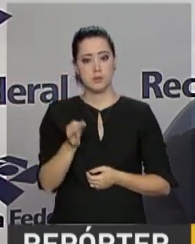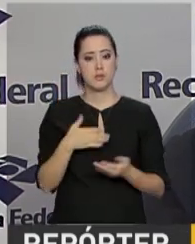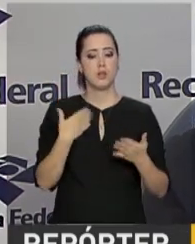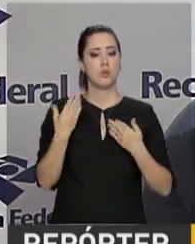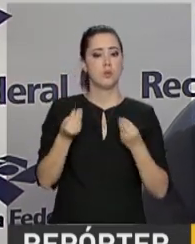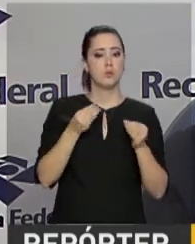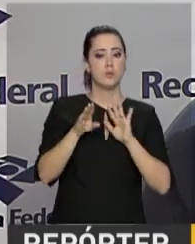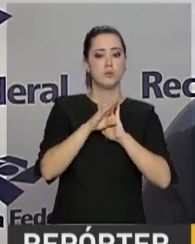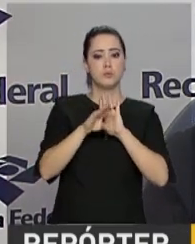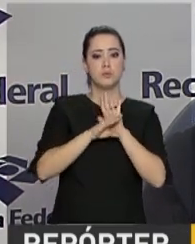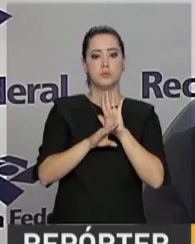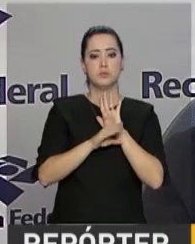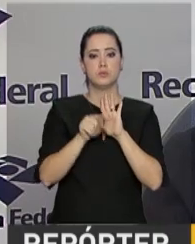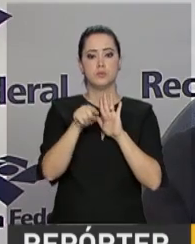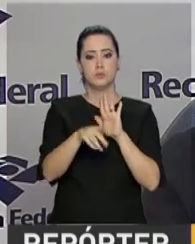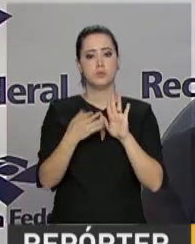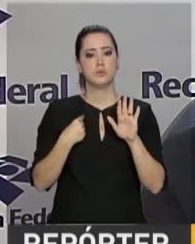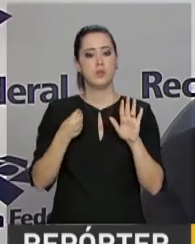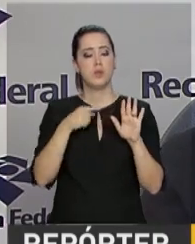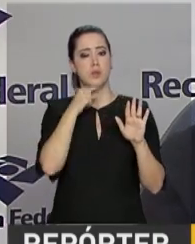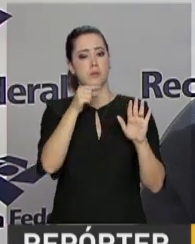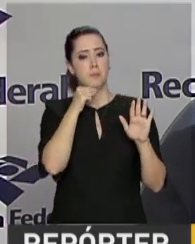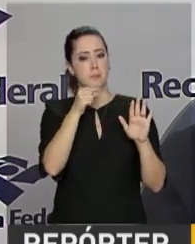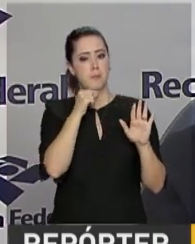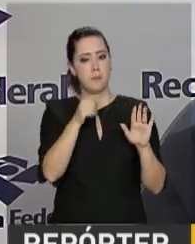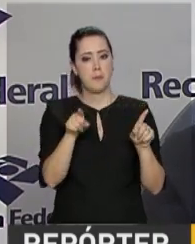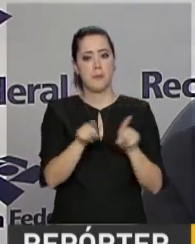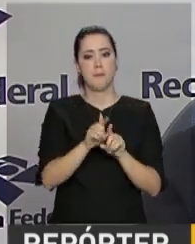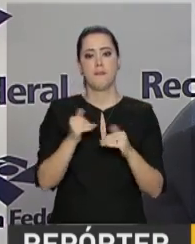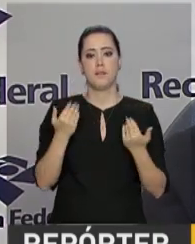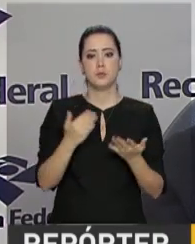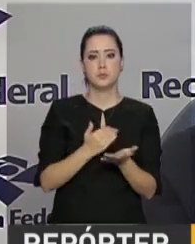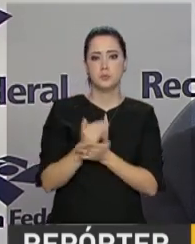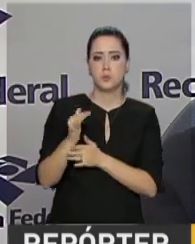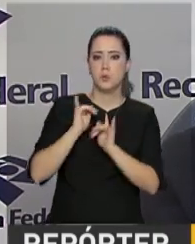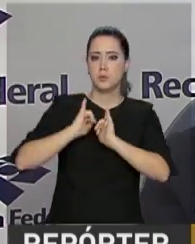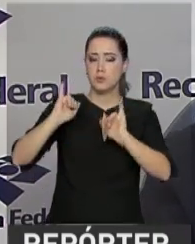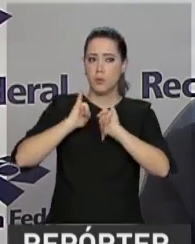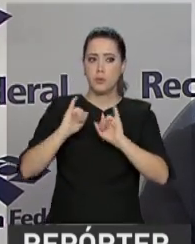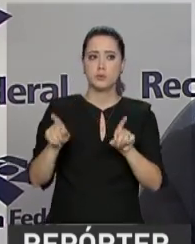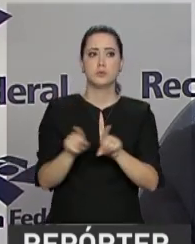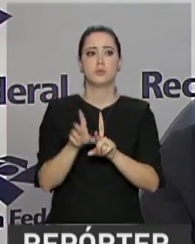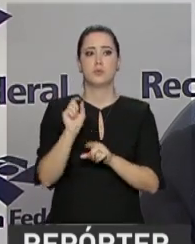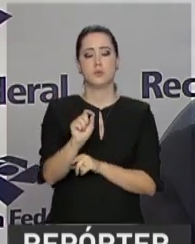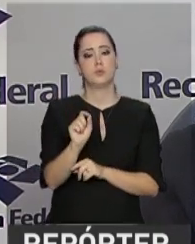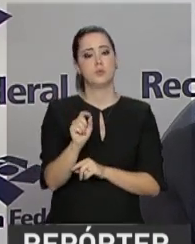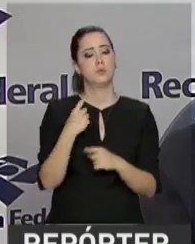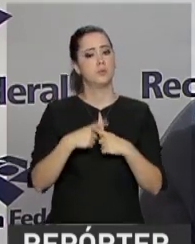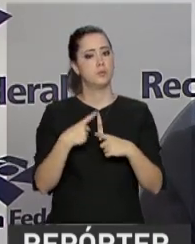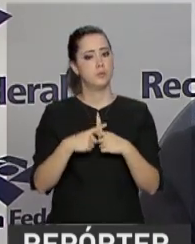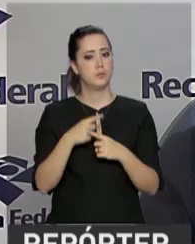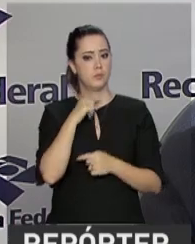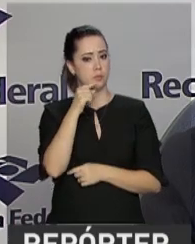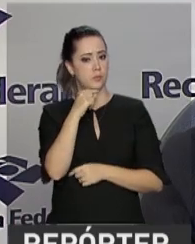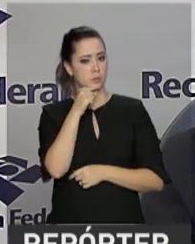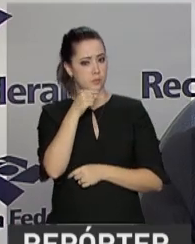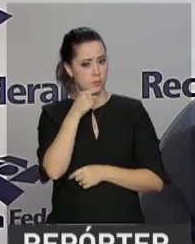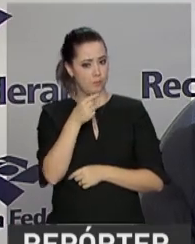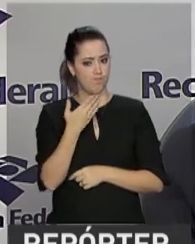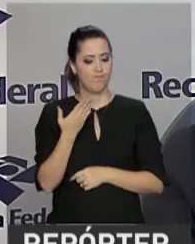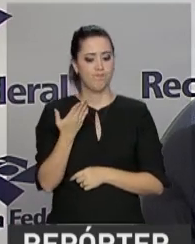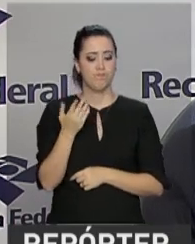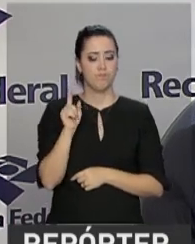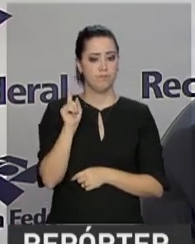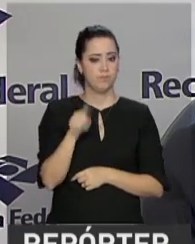documentação tente tirar suas lutas de fato começar a declaração porque as dúvidas